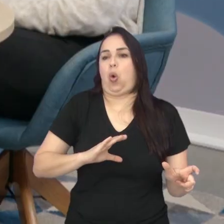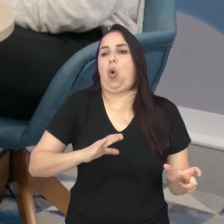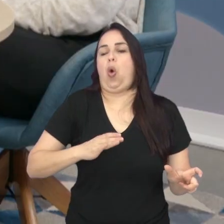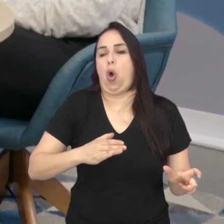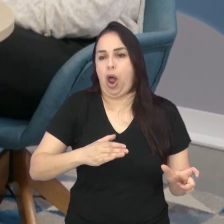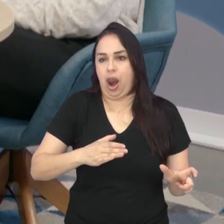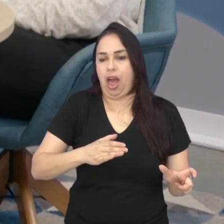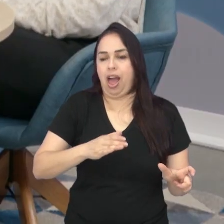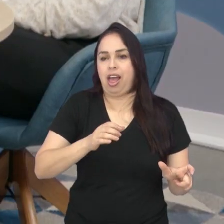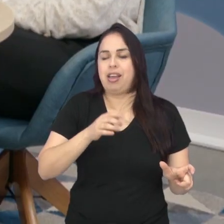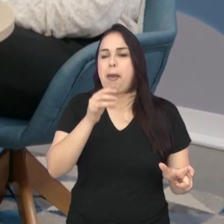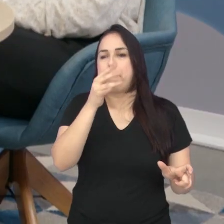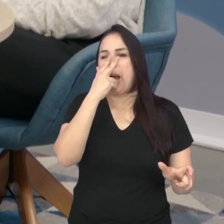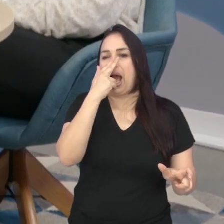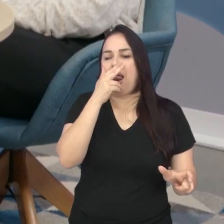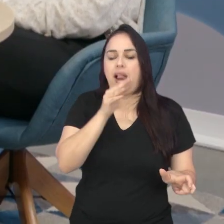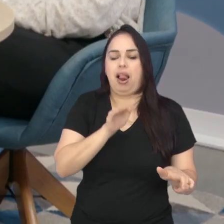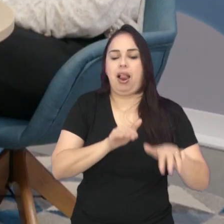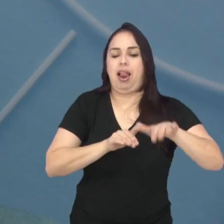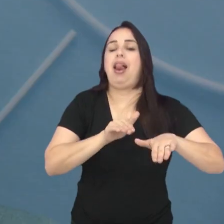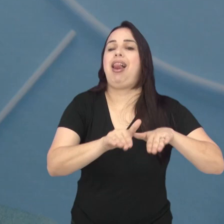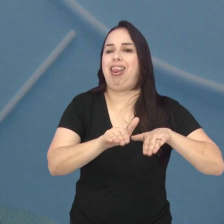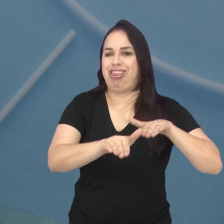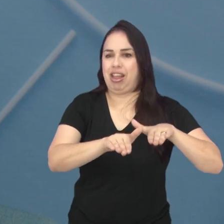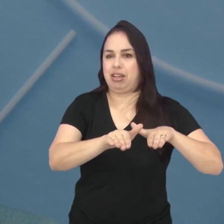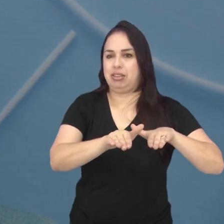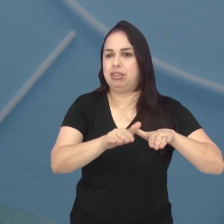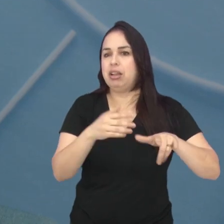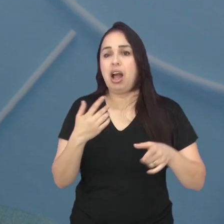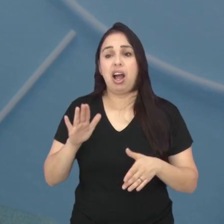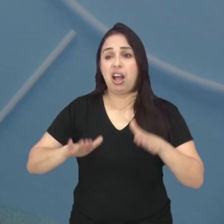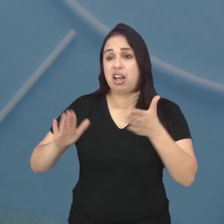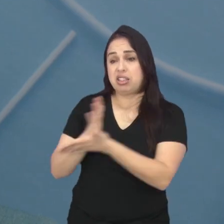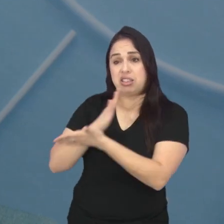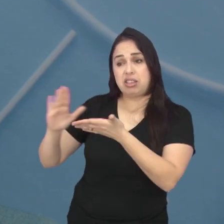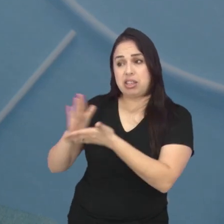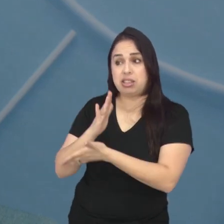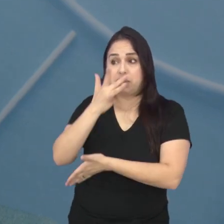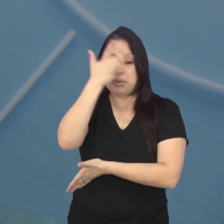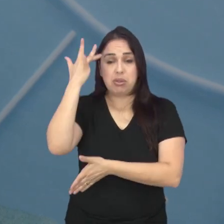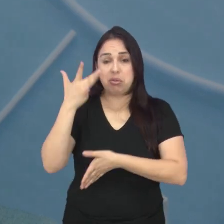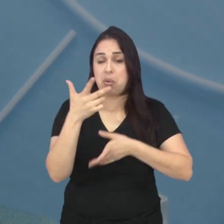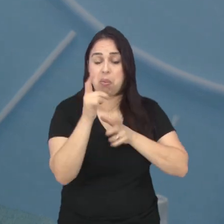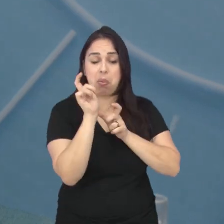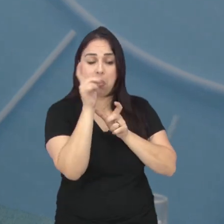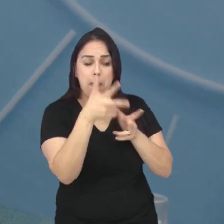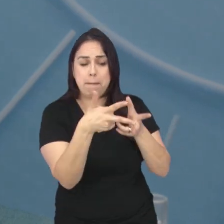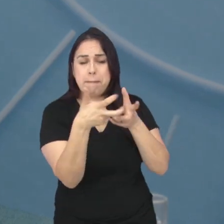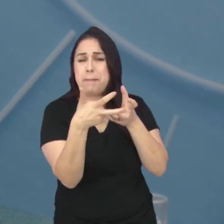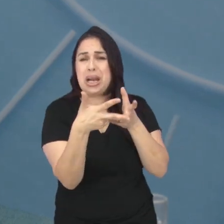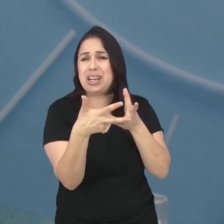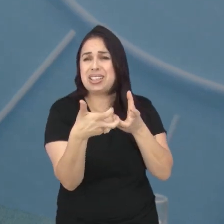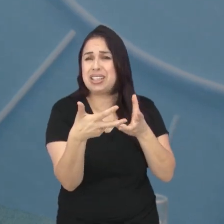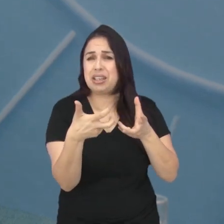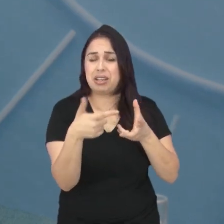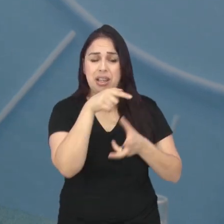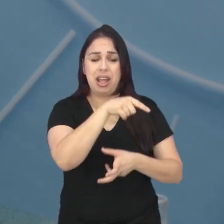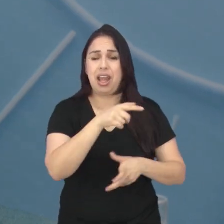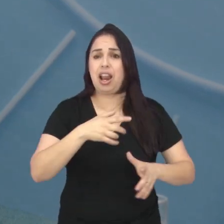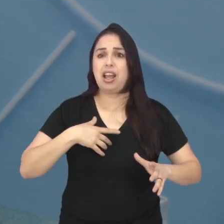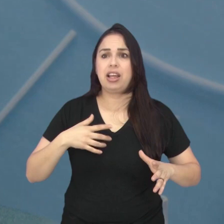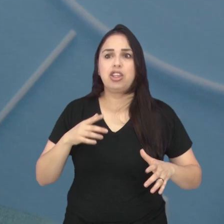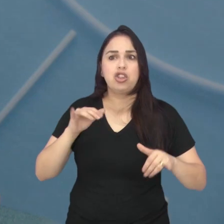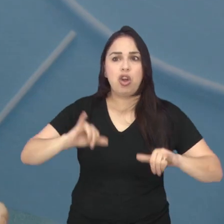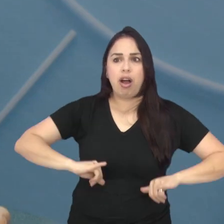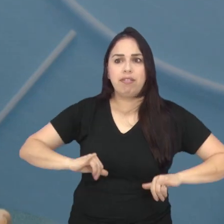disse. Dar essa abertura, porque na verdade as outras pessoas não percebem, sabe? Elas não conseguem visualizar tudo que a pessoa passa em